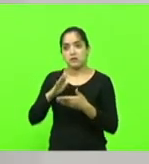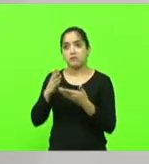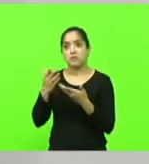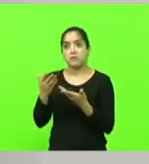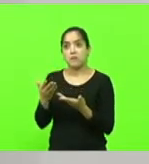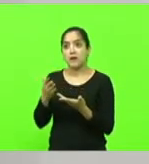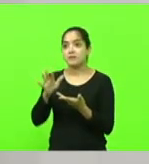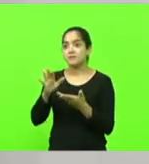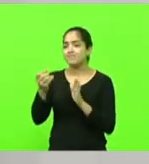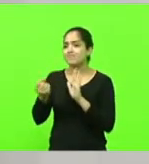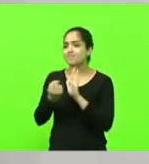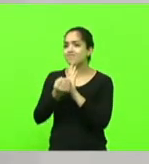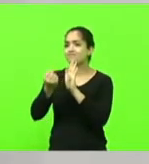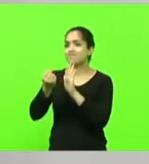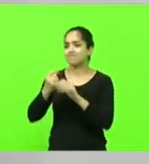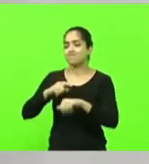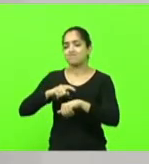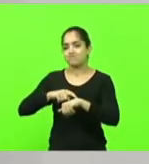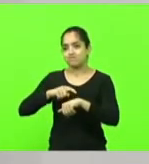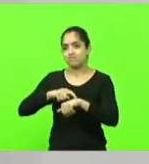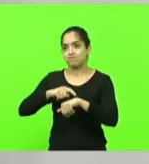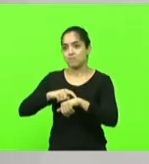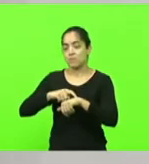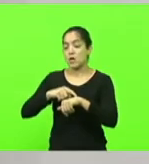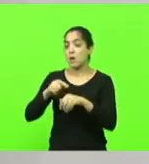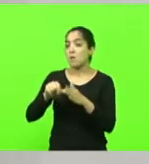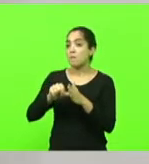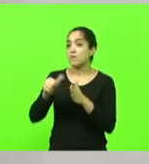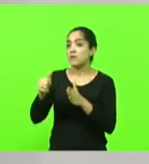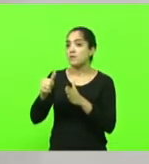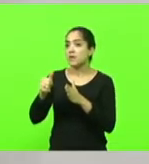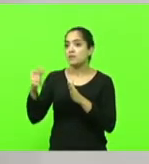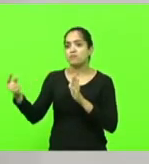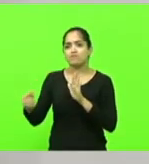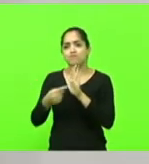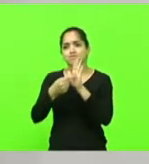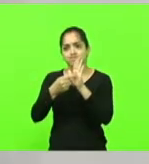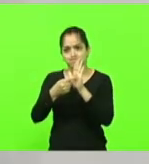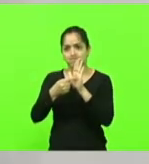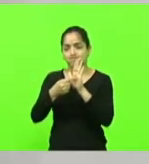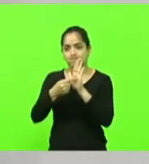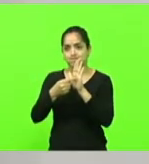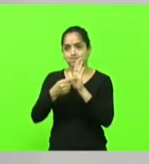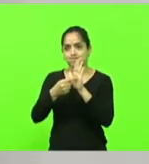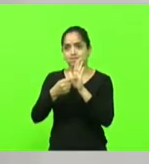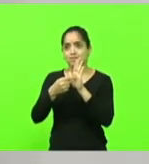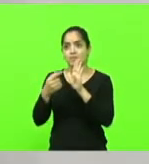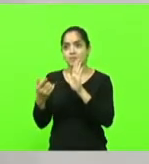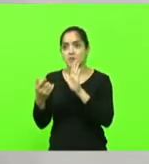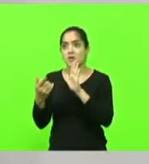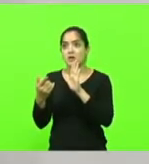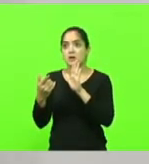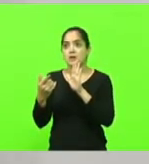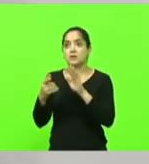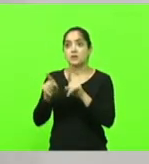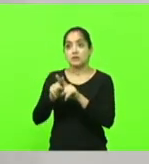que marcaram seus discursos. O primeiro, que denunciou a situação de brasileiros de origem